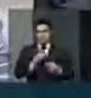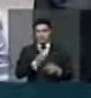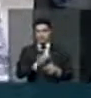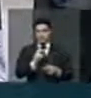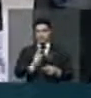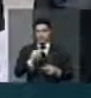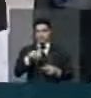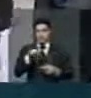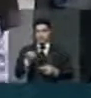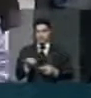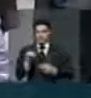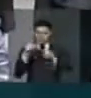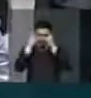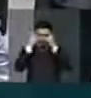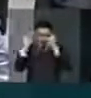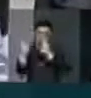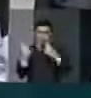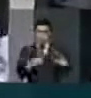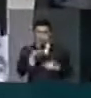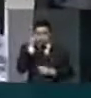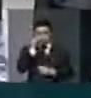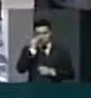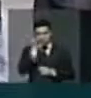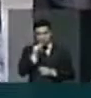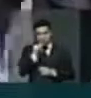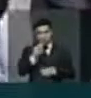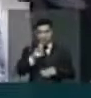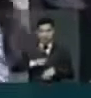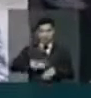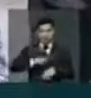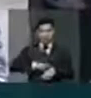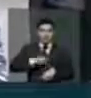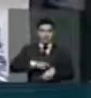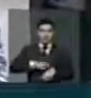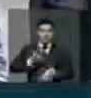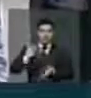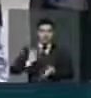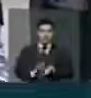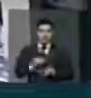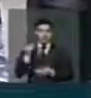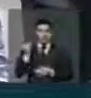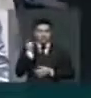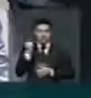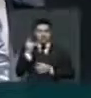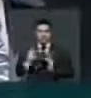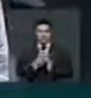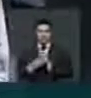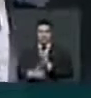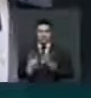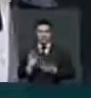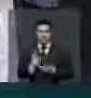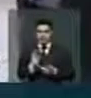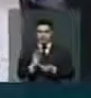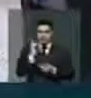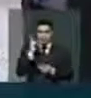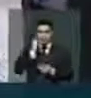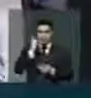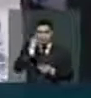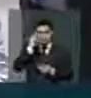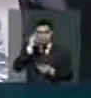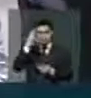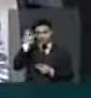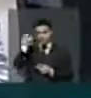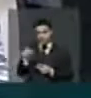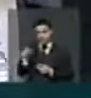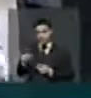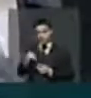CPMI da violência contra a mulher, momentos de suma importância para esta casa. Deputada, Vossa Excelência é um exemplo